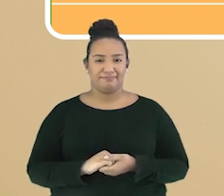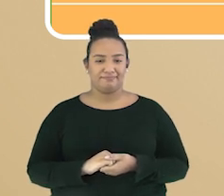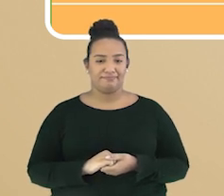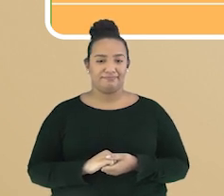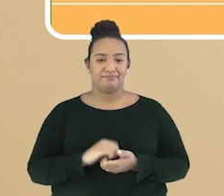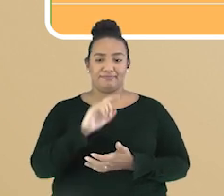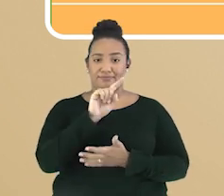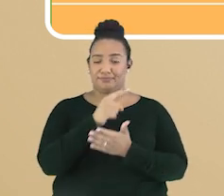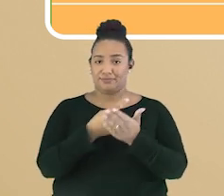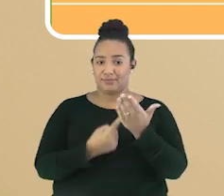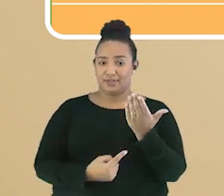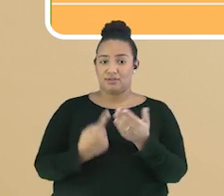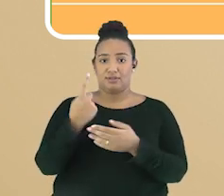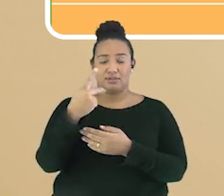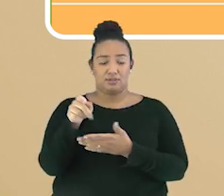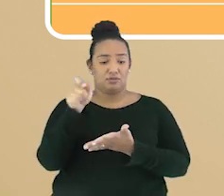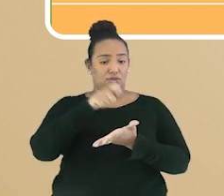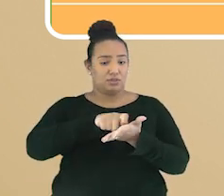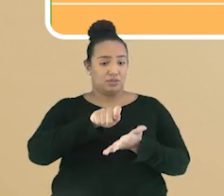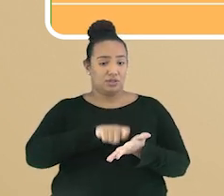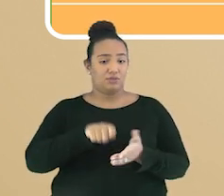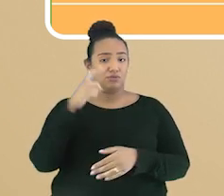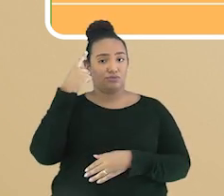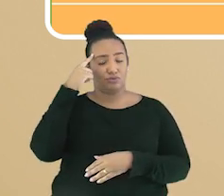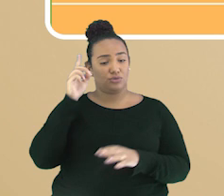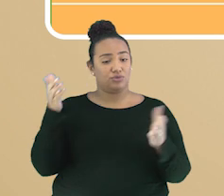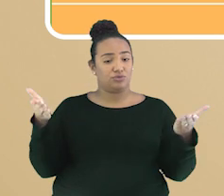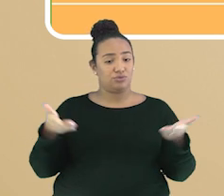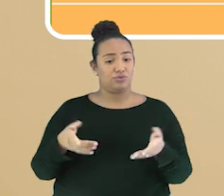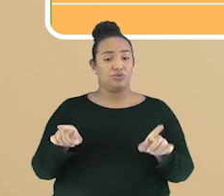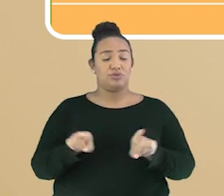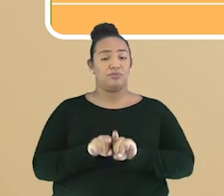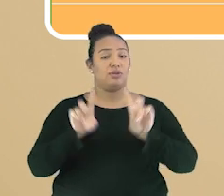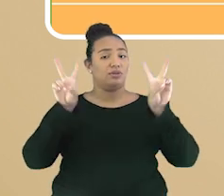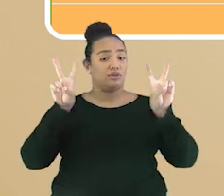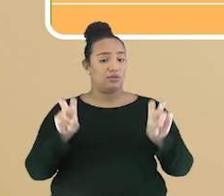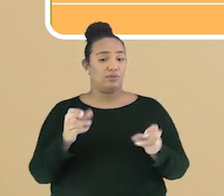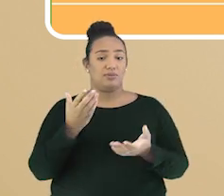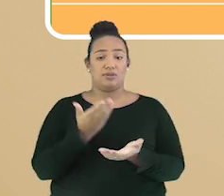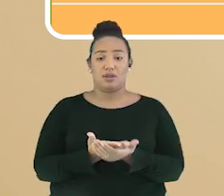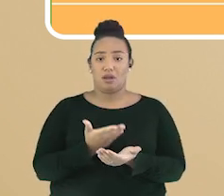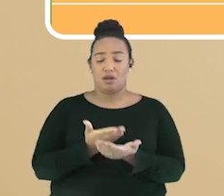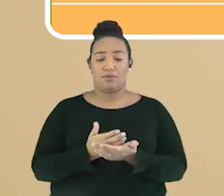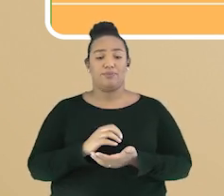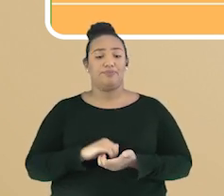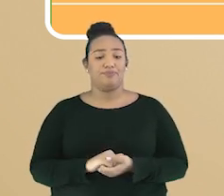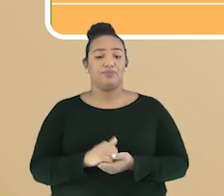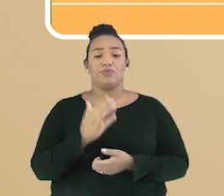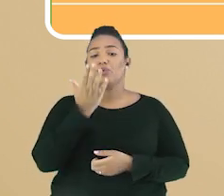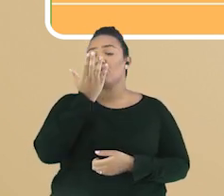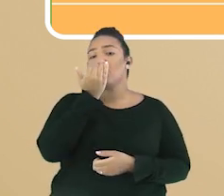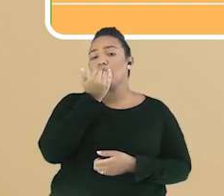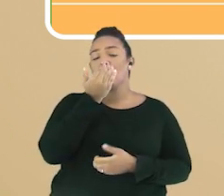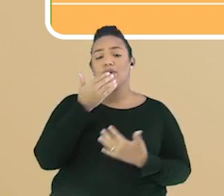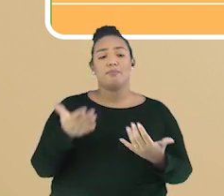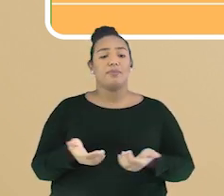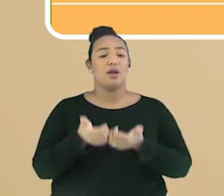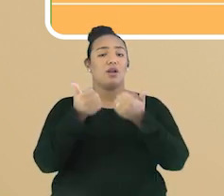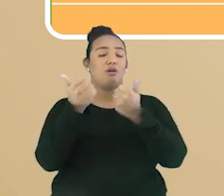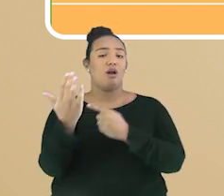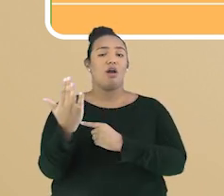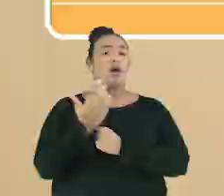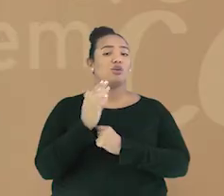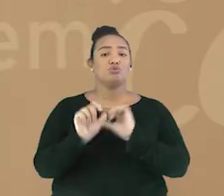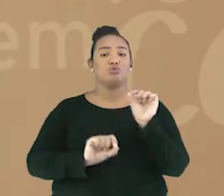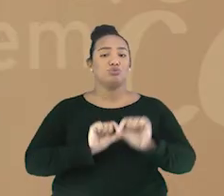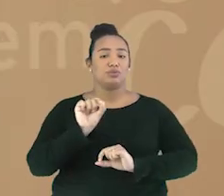ciências, pode escrever a data de hoje e também o título da nossa aula, que é Benefícios da Alimentação